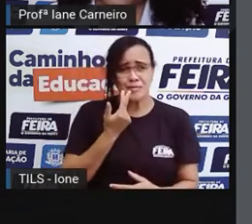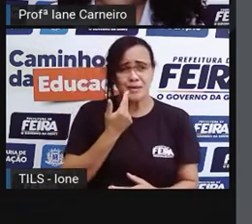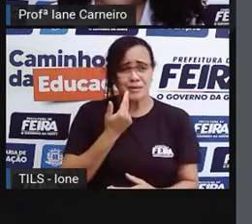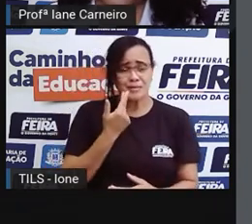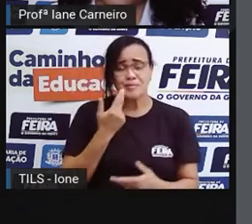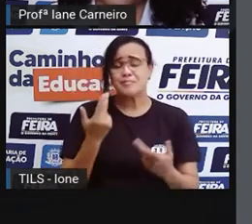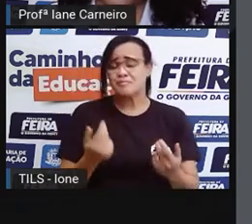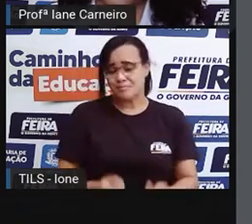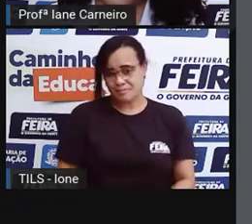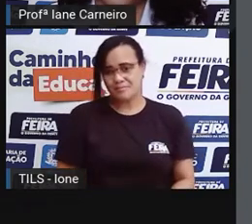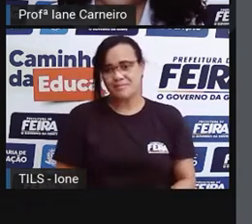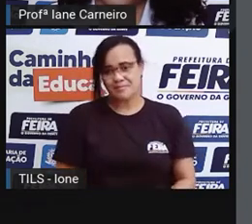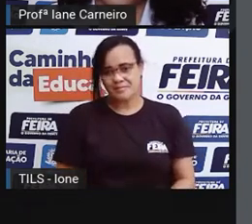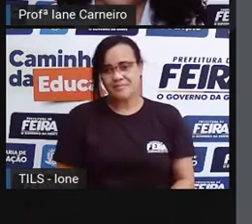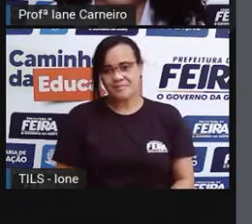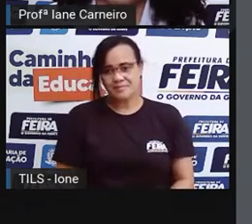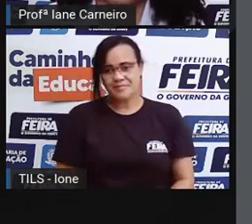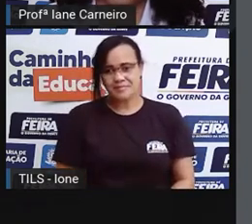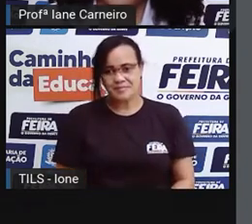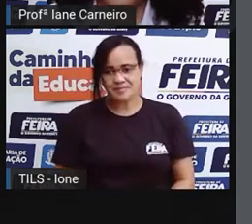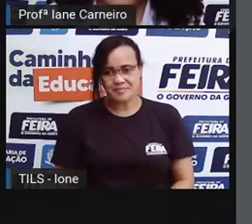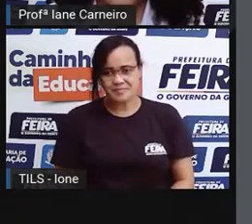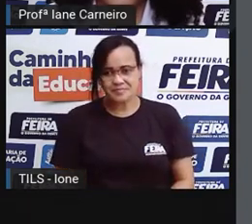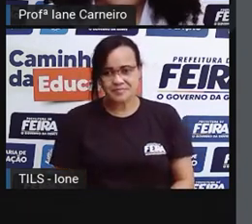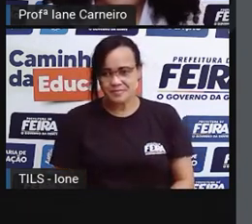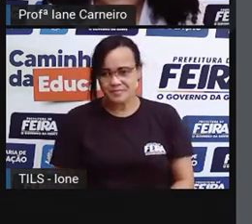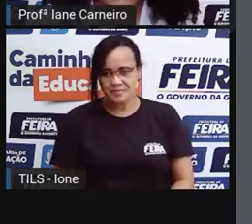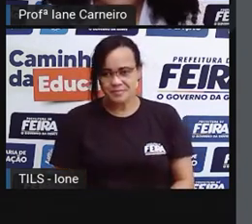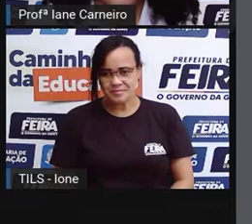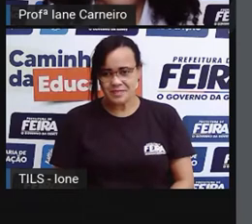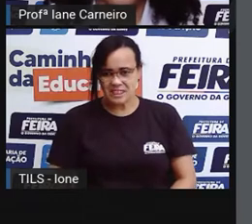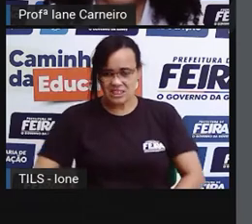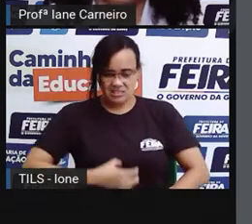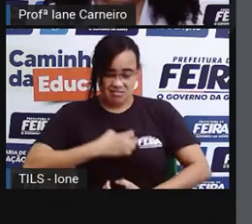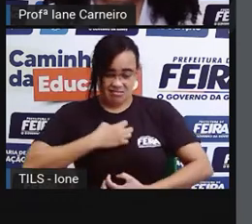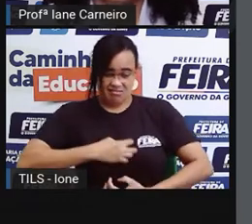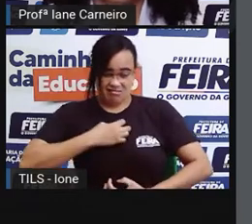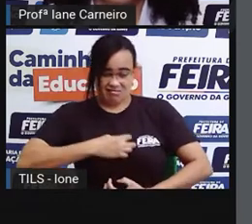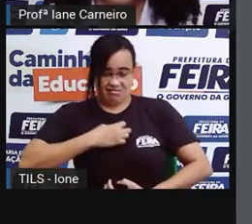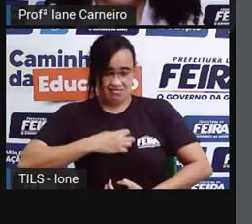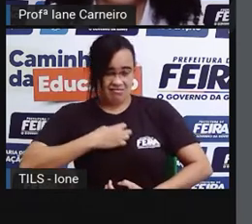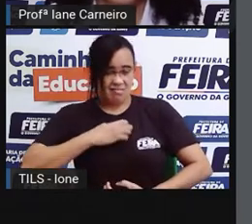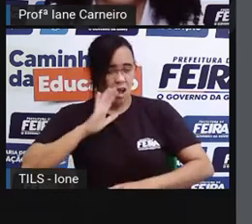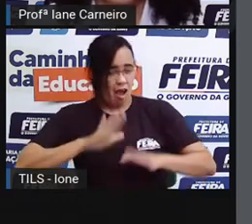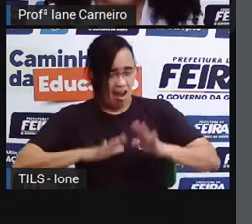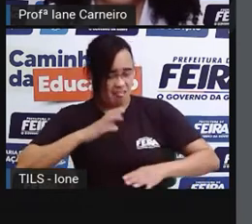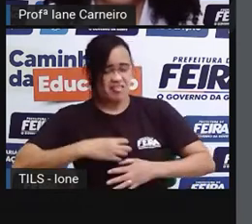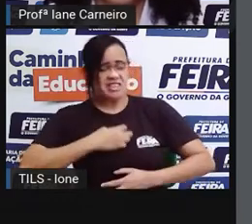Não faz mal ficar zangado.